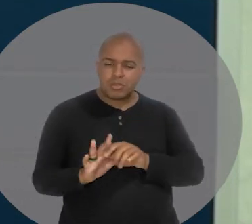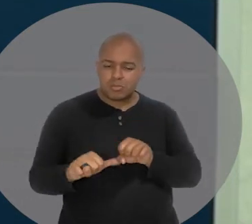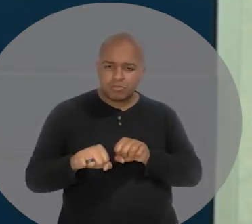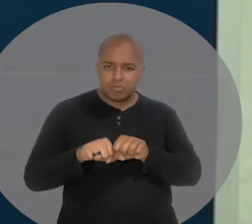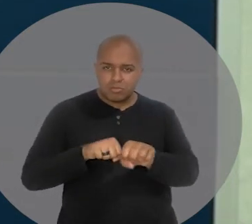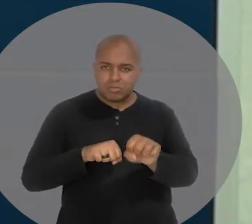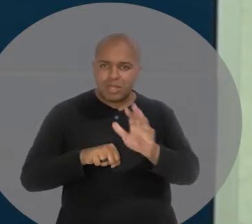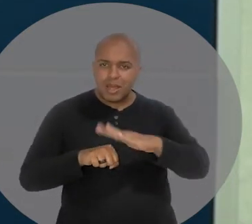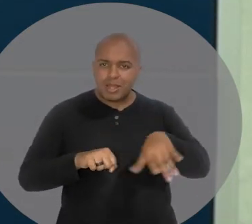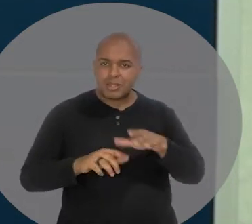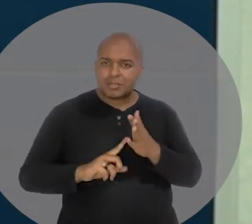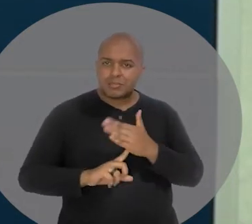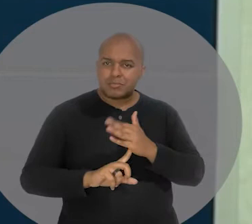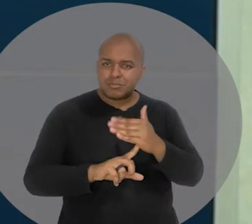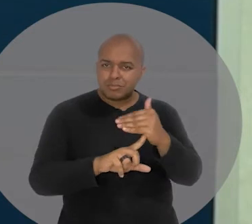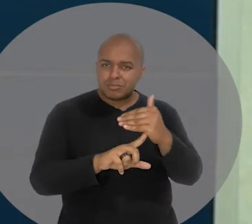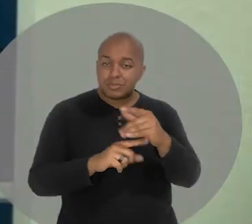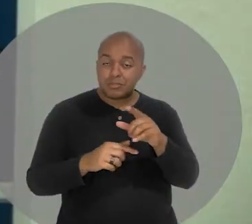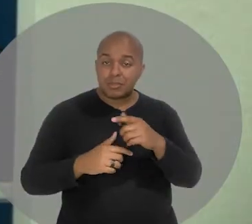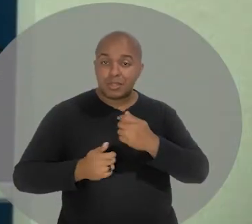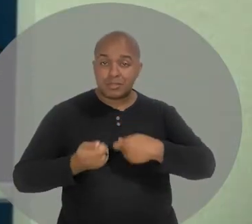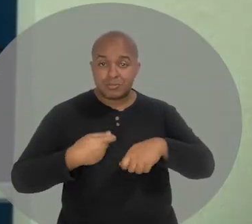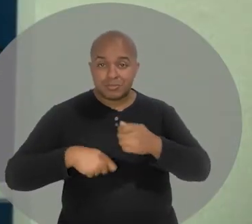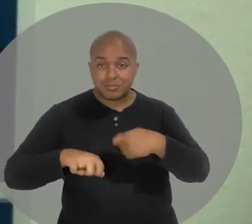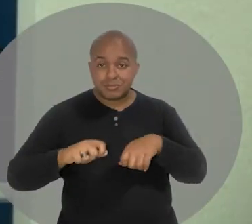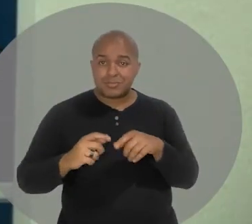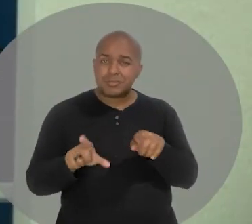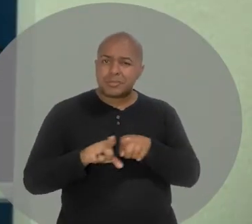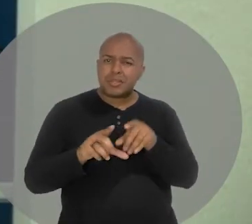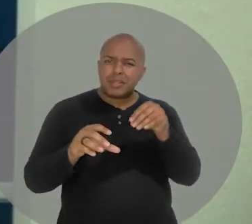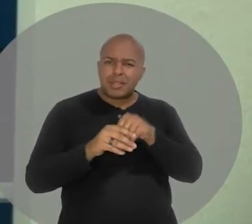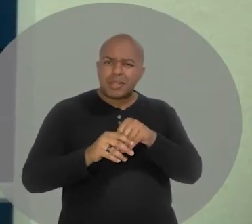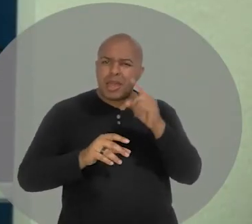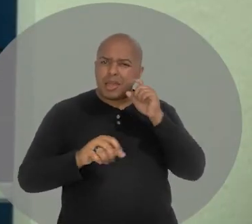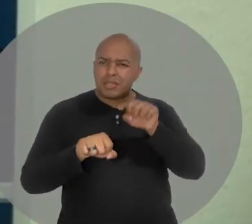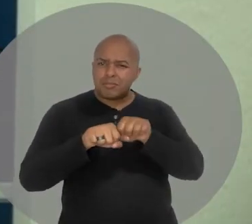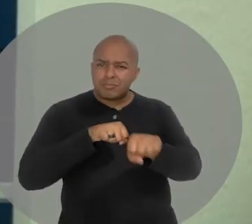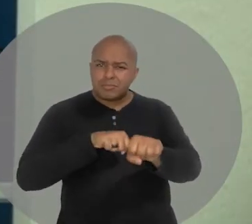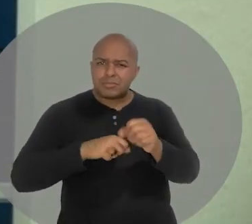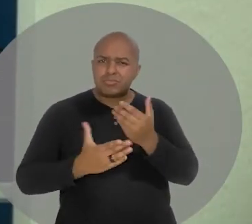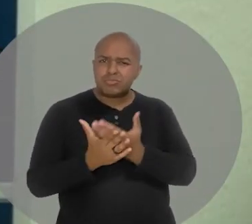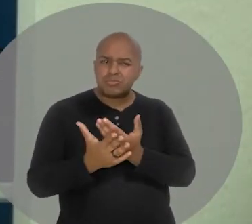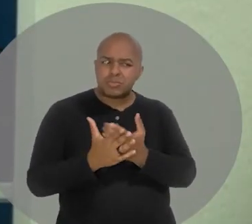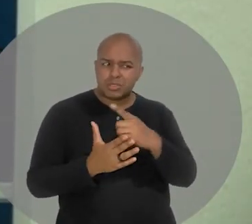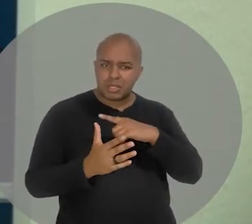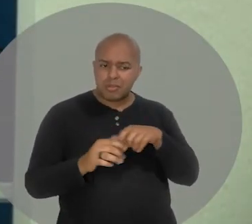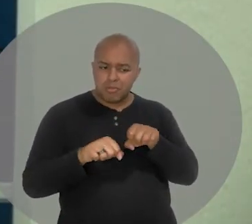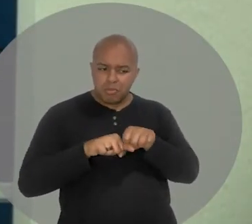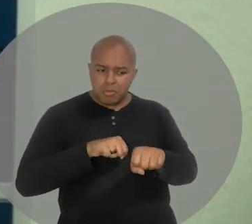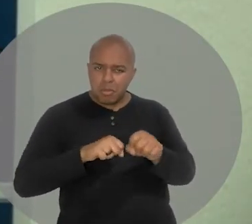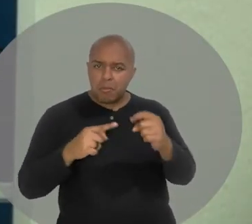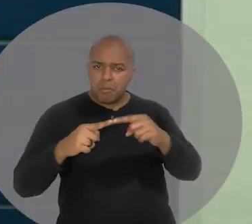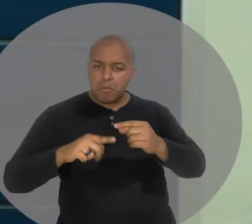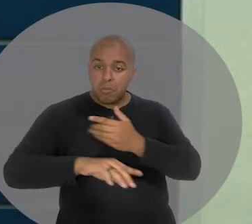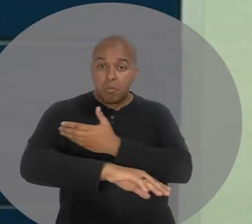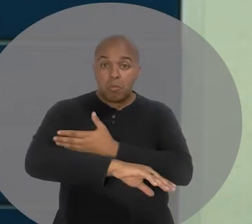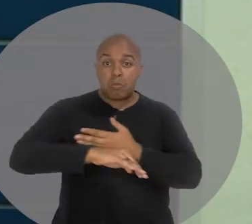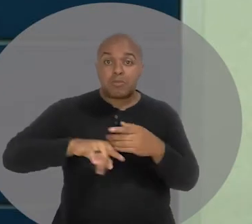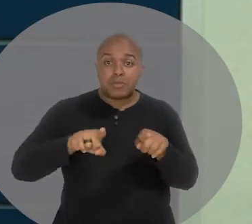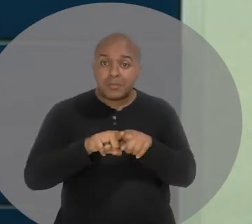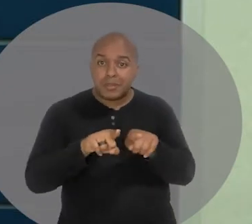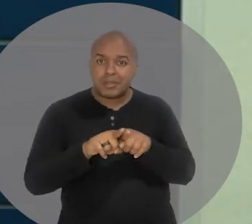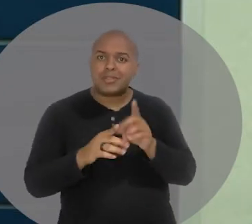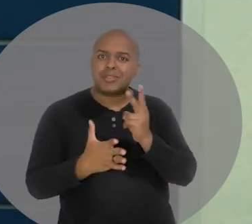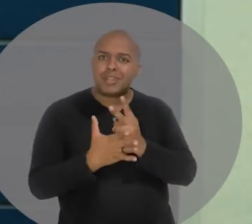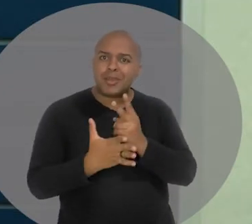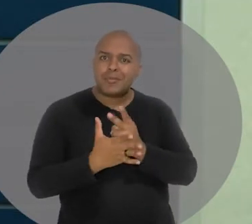de tecnologia e administração. E dentro dessas formações, a gente tem formações comportamentais também. E sempre